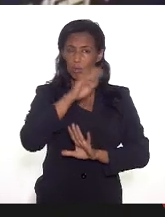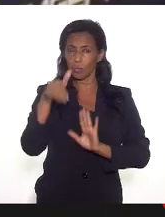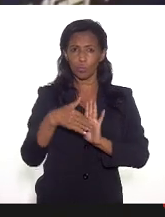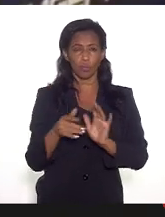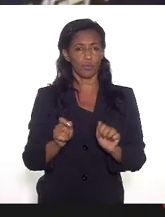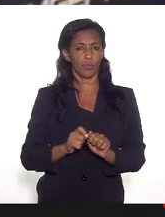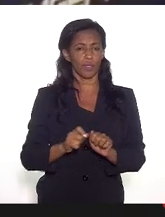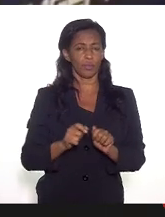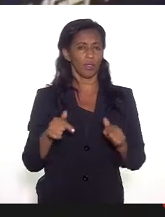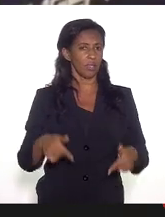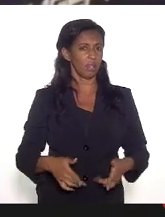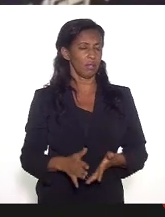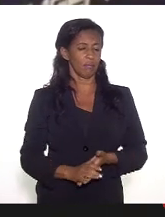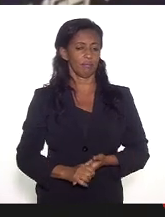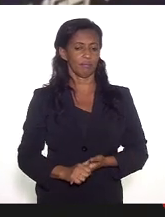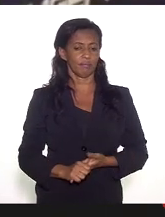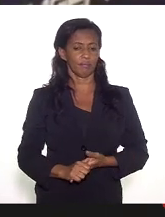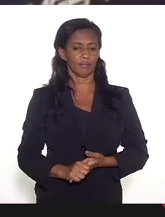nossa grande